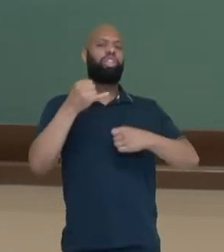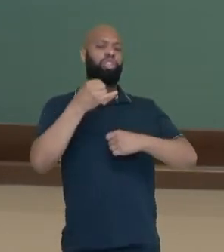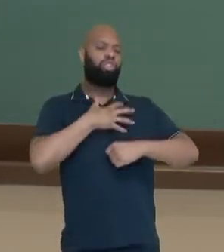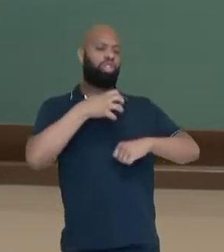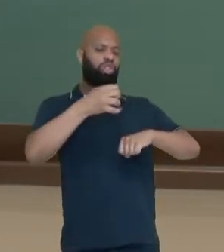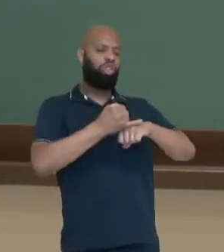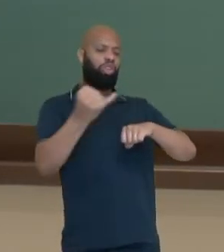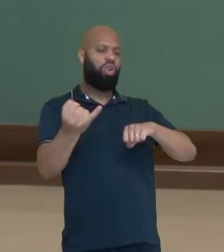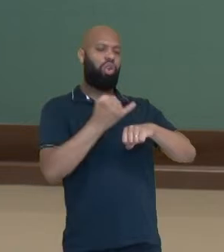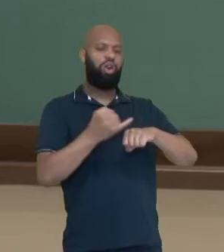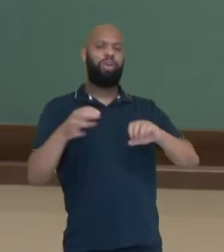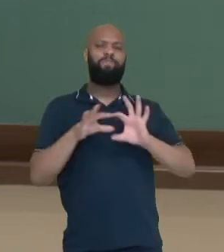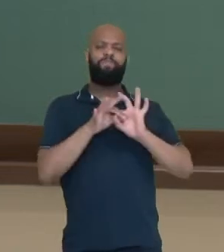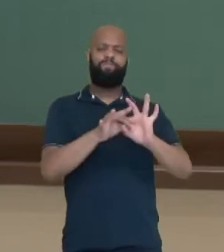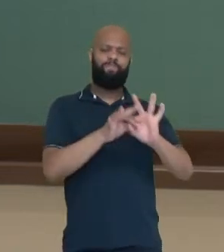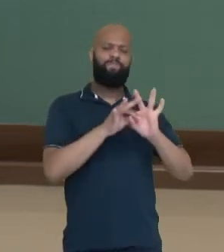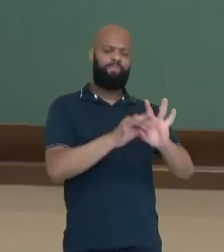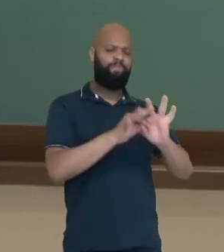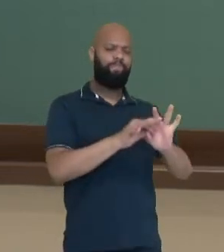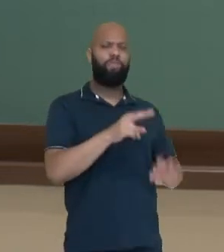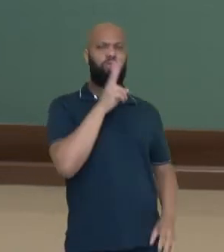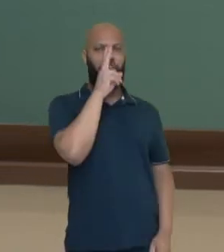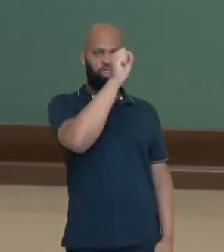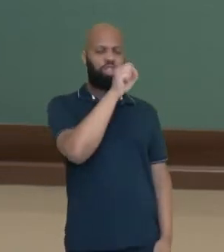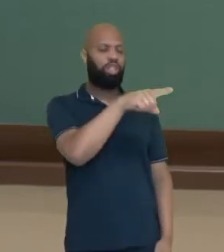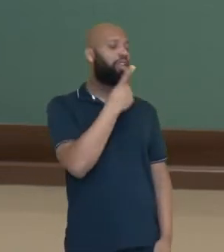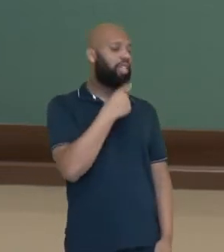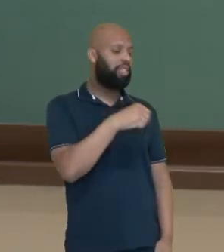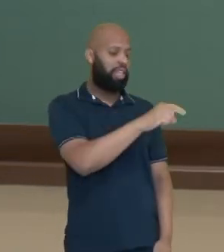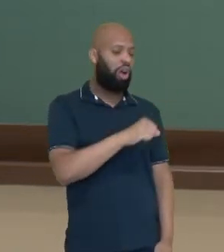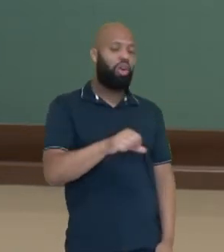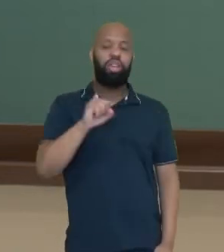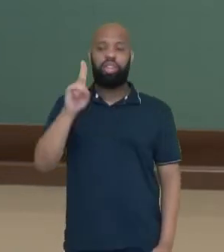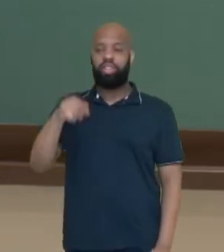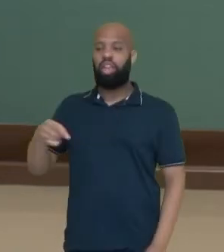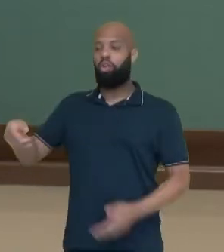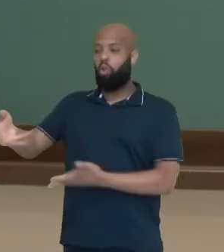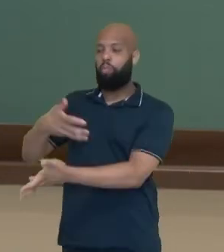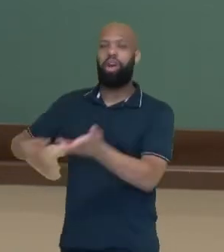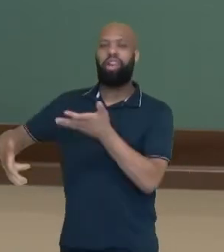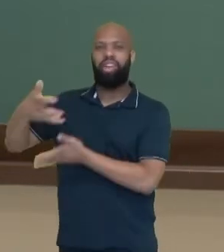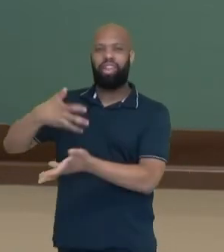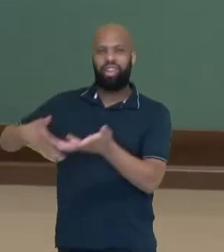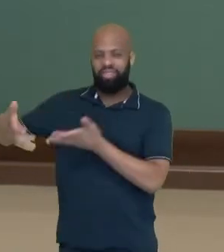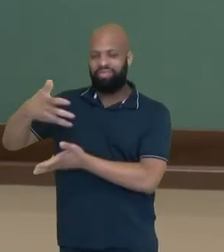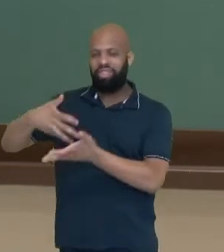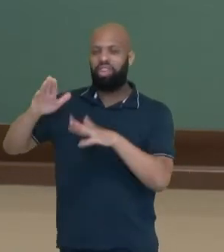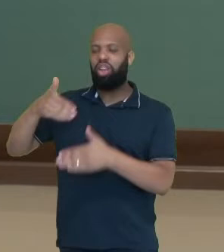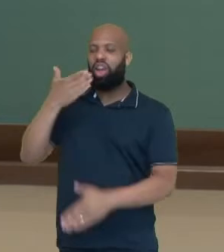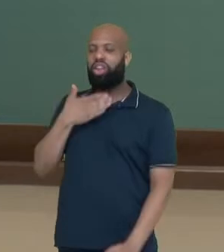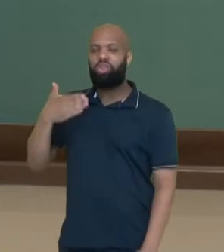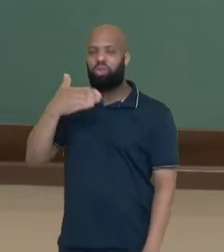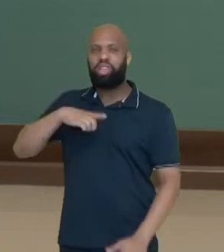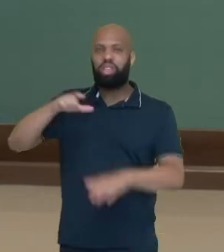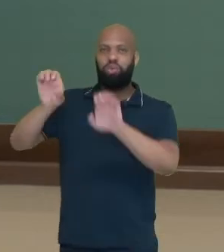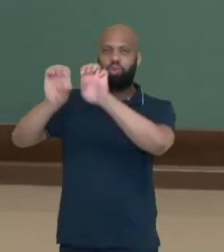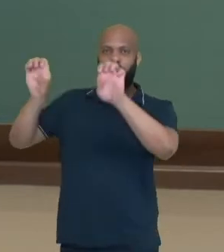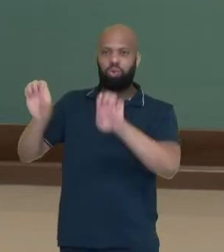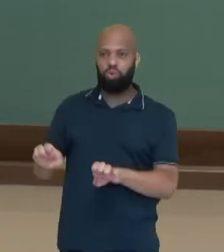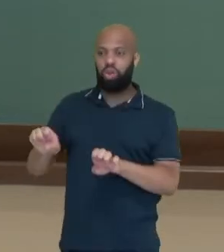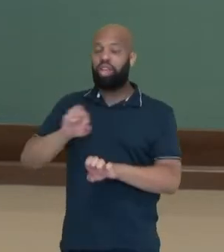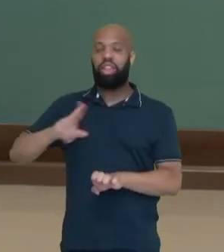forma uma rede cristalina muito forte. E no composto covalente, que é um sólido amorfo, ele tem uma estrutura em rede